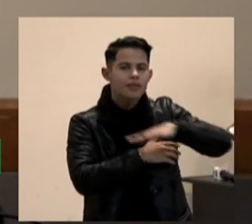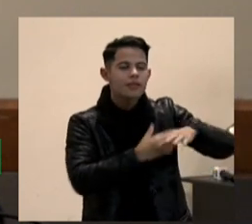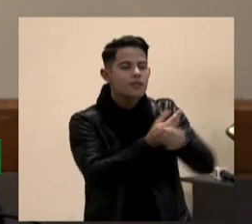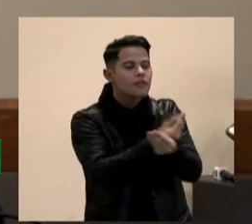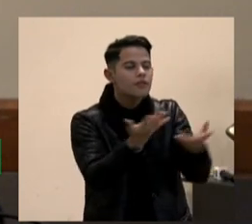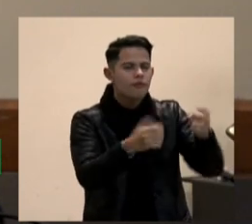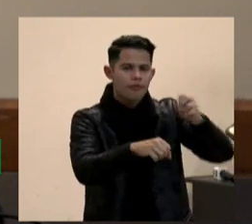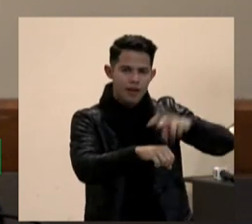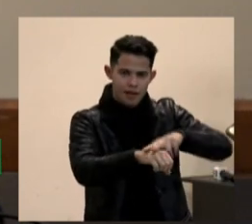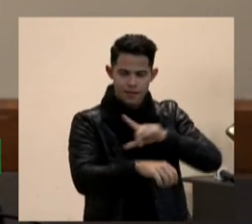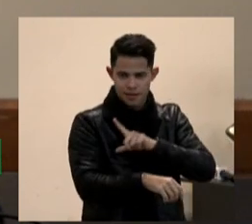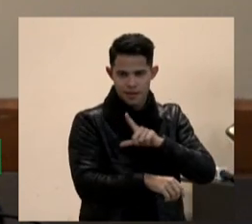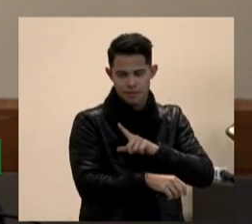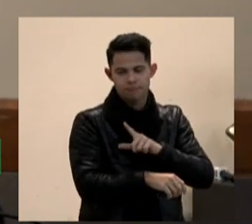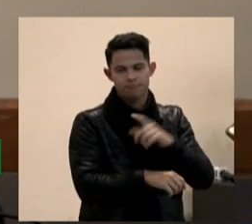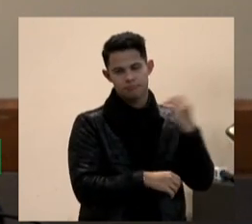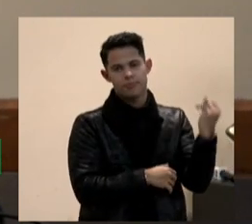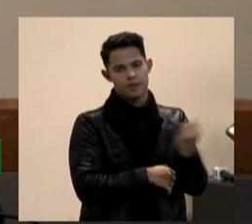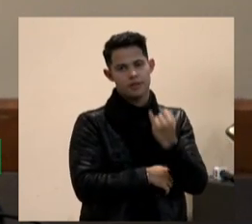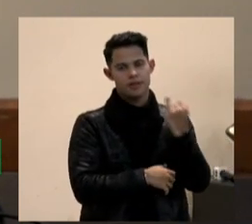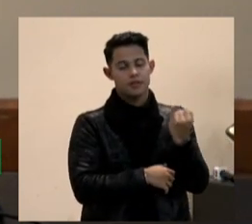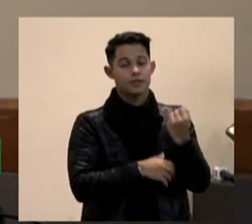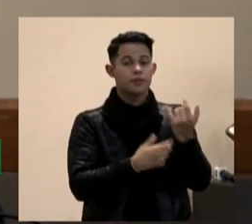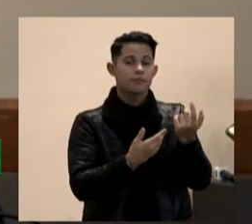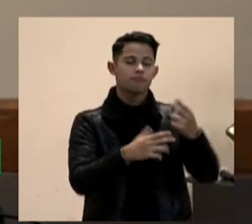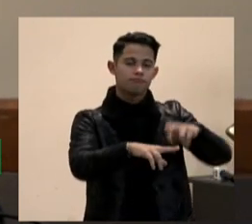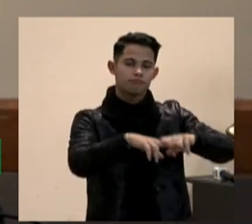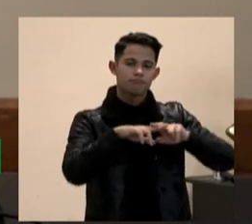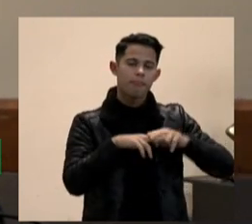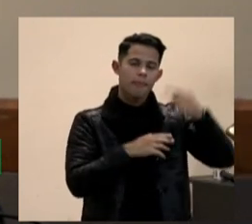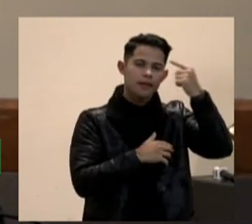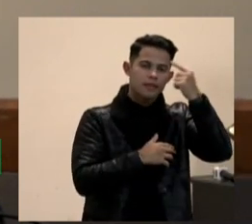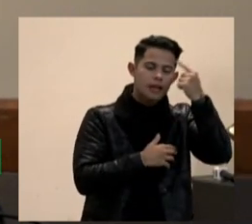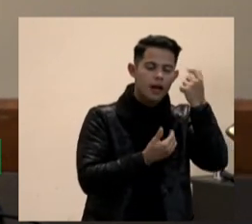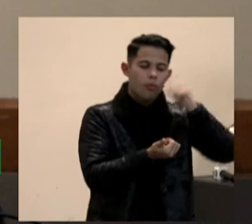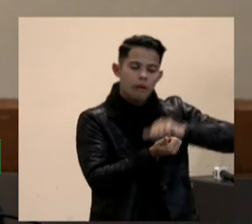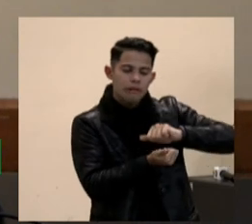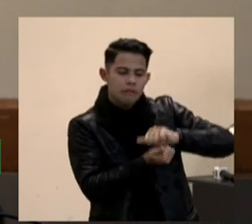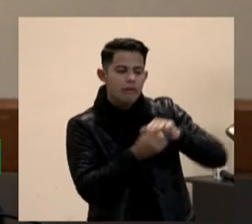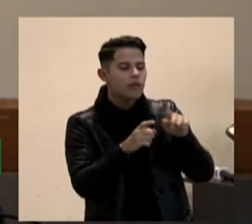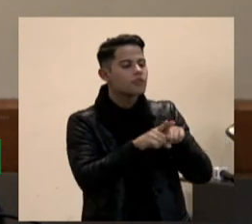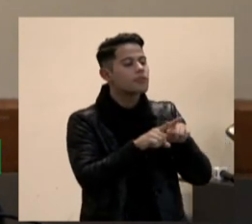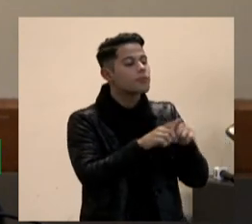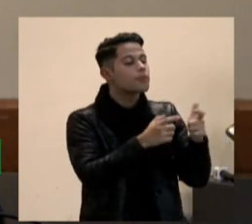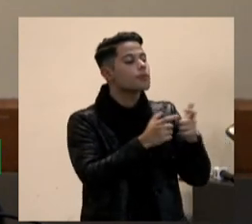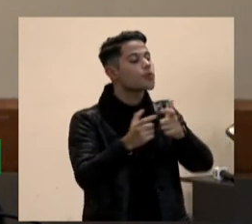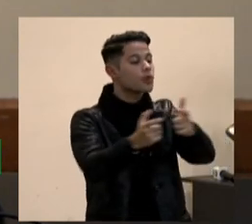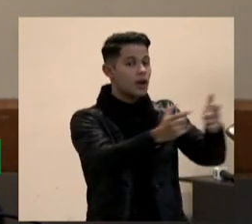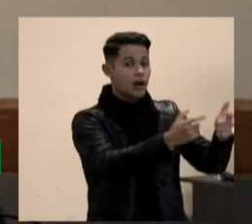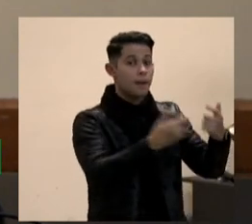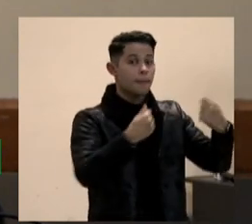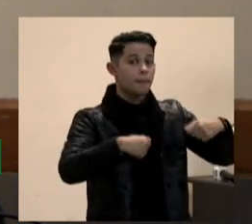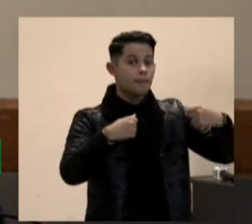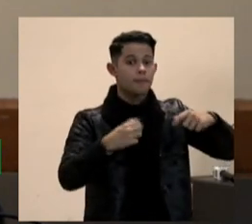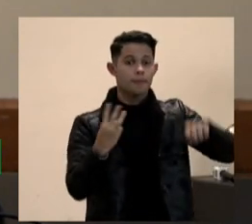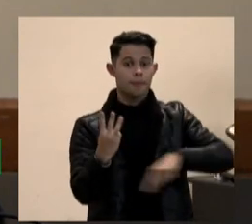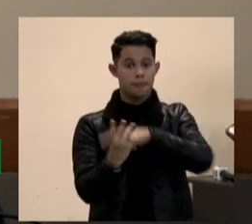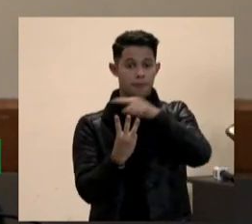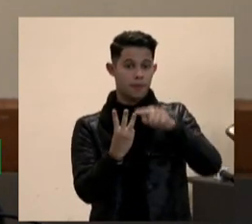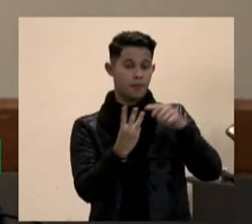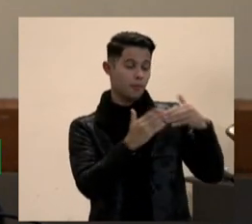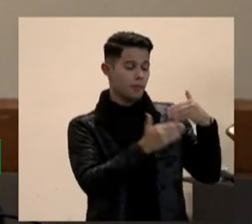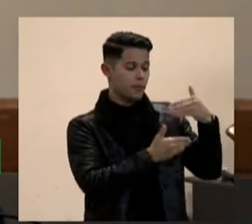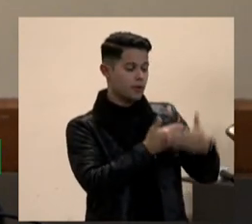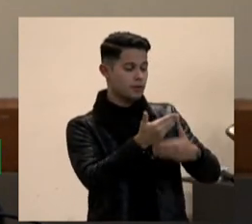um planejamento da expansão e da qualidade, a gente precisa ter também um processo de monitoramento e